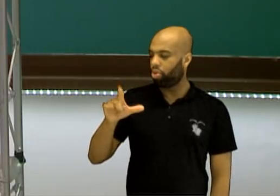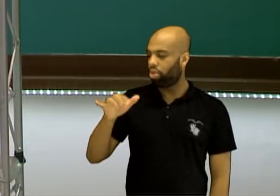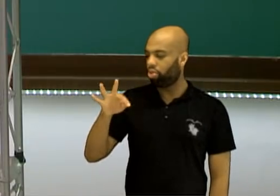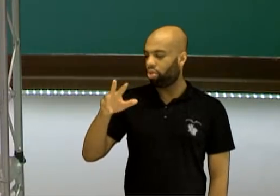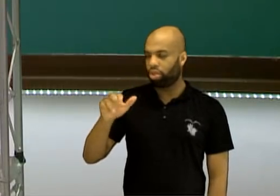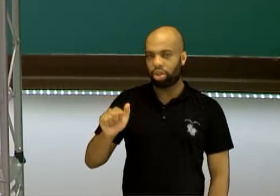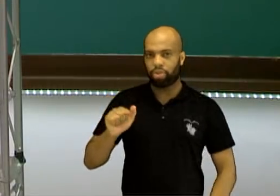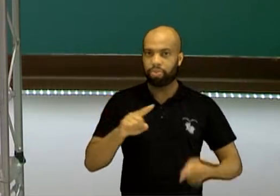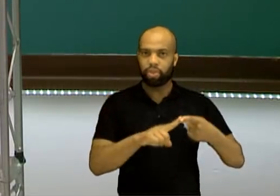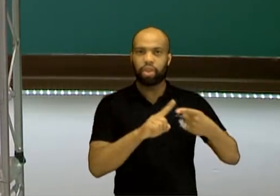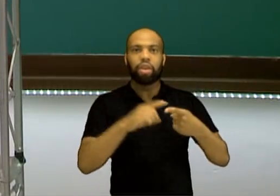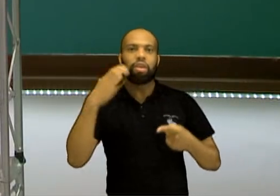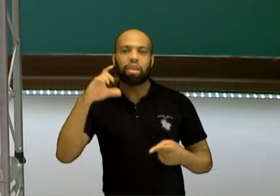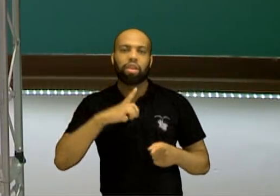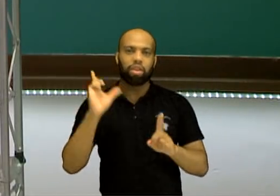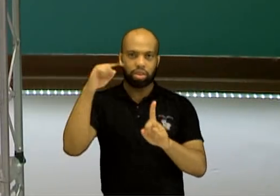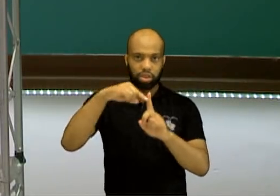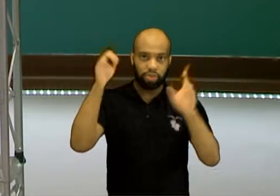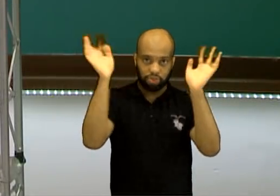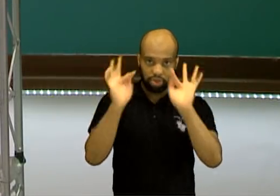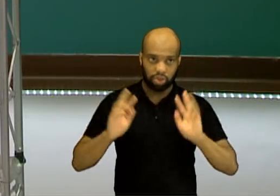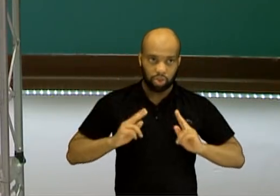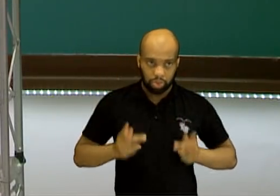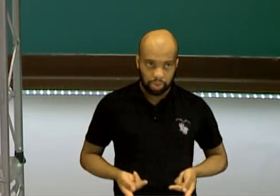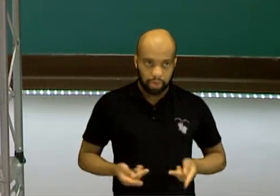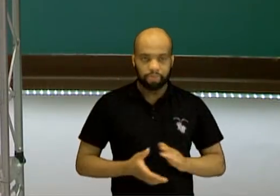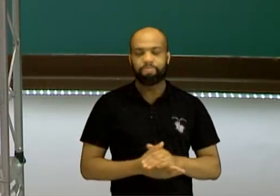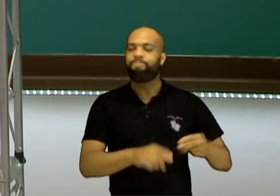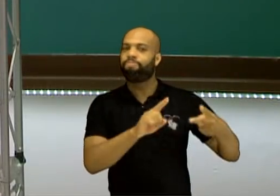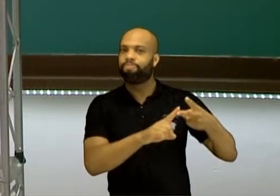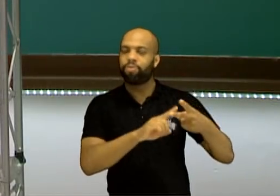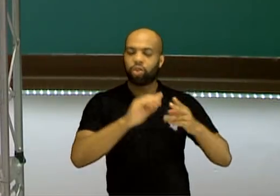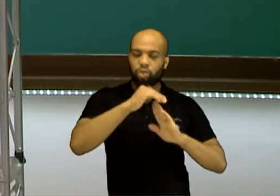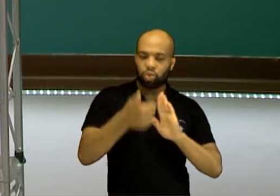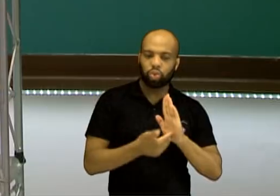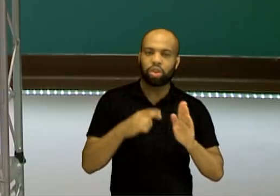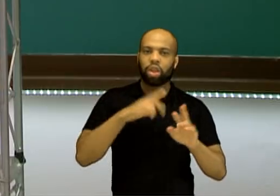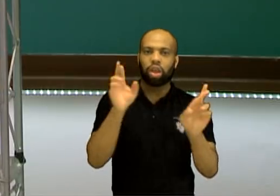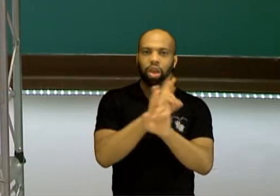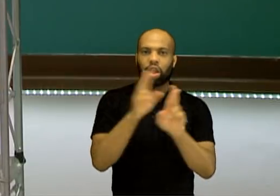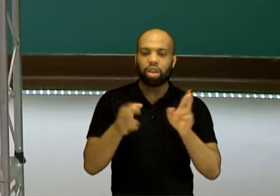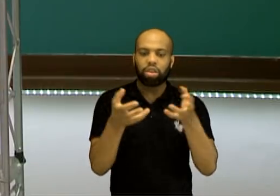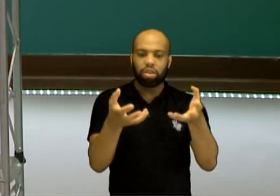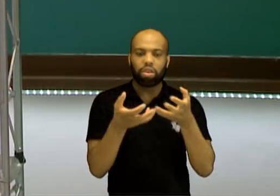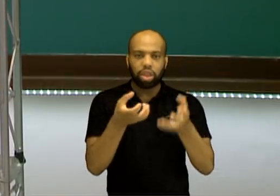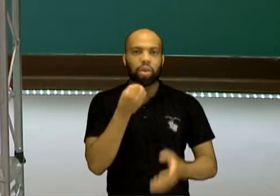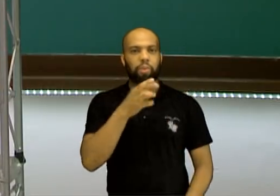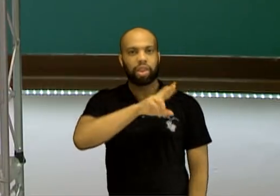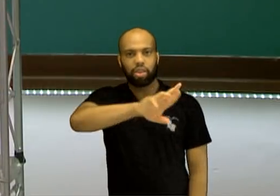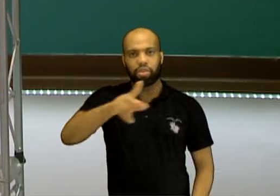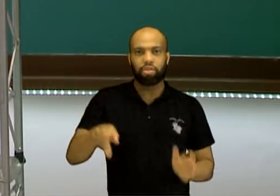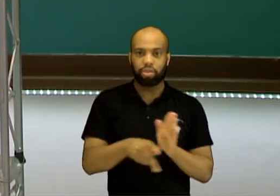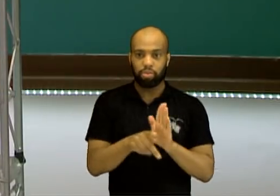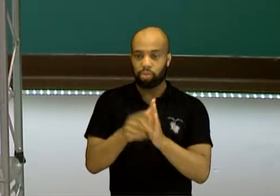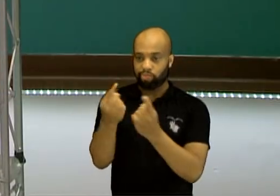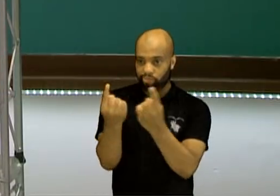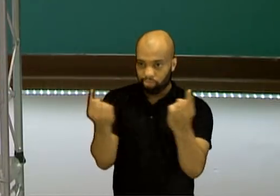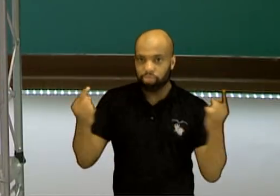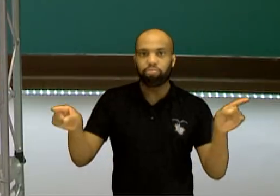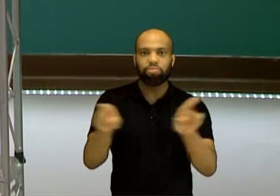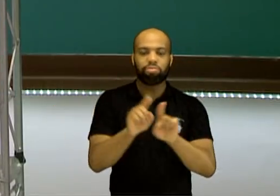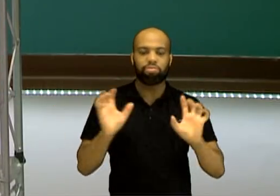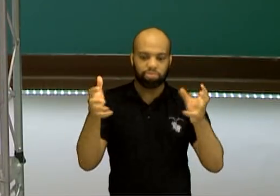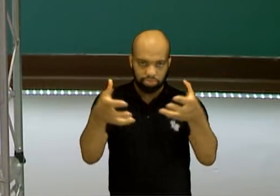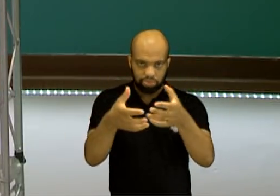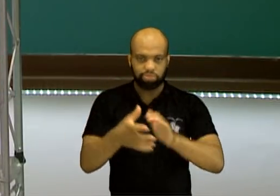A, ciência que tem por objetivo a felicidade humana. B, tudo que se relaciona à busca de ações para o bem-estar tanto individual como